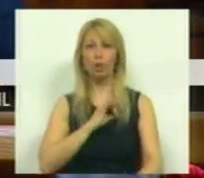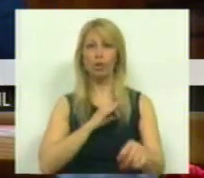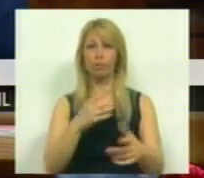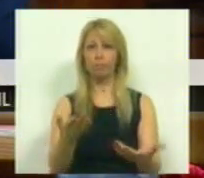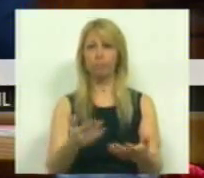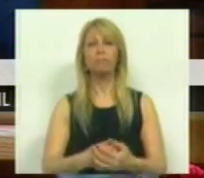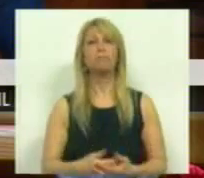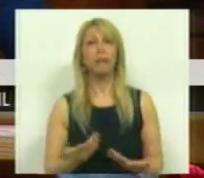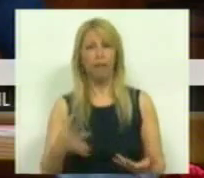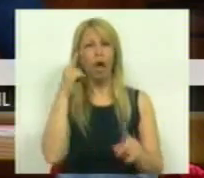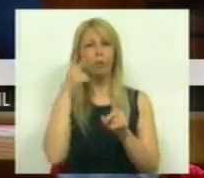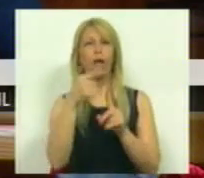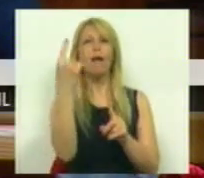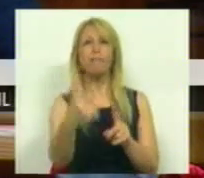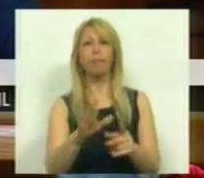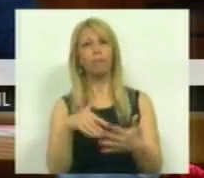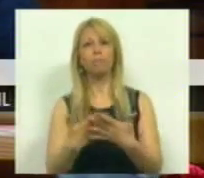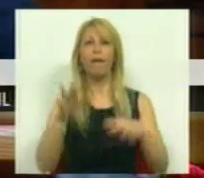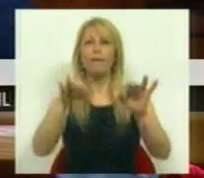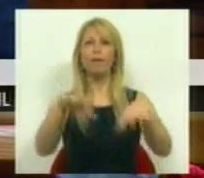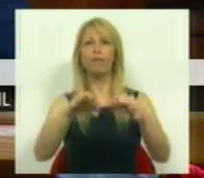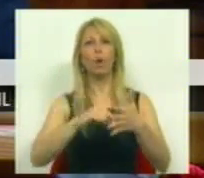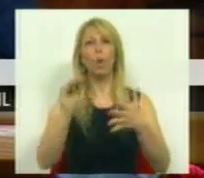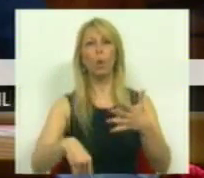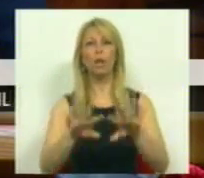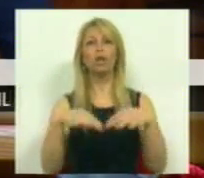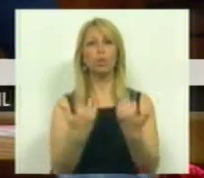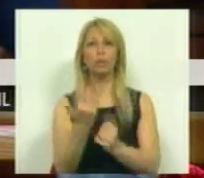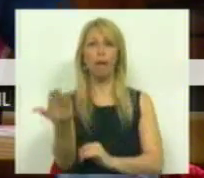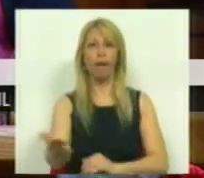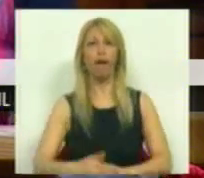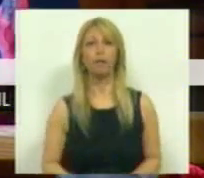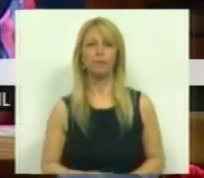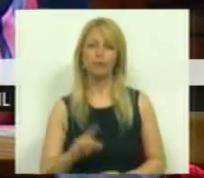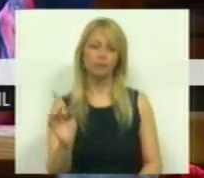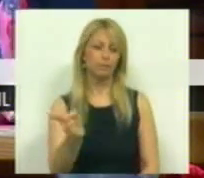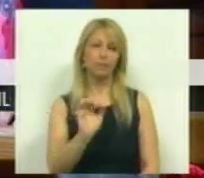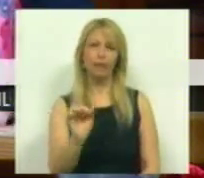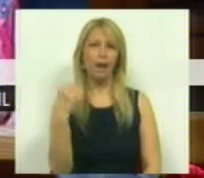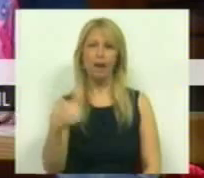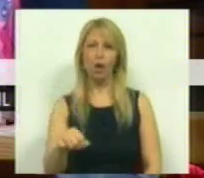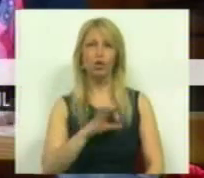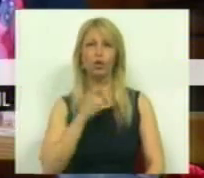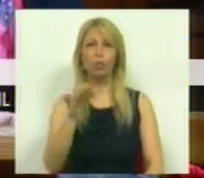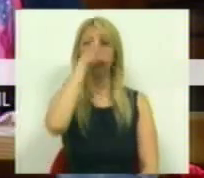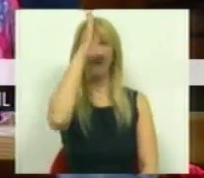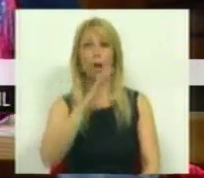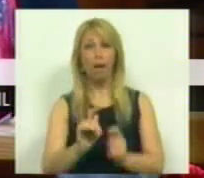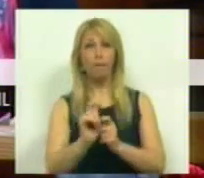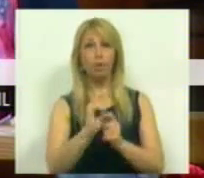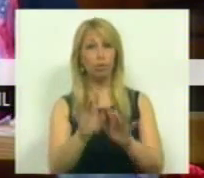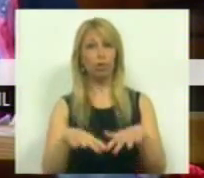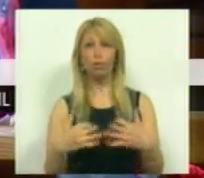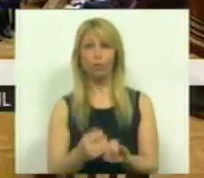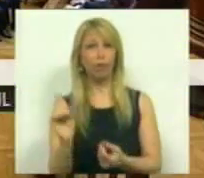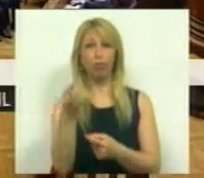um propósito: rasgar o contrato social existente. Não, Sr. Primeiro-Ministro, as prestações sociais não